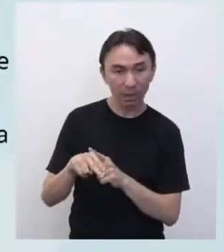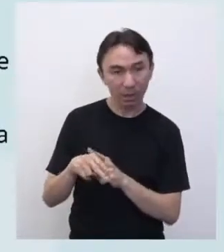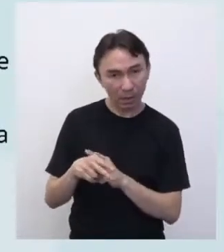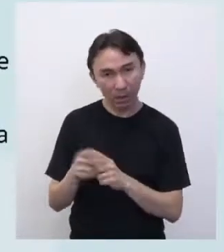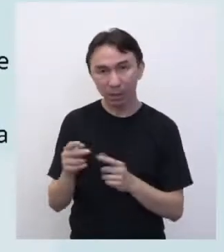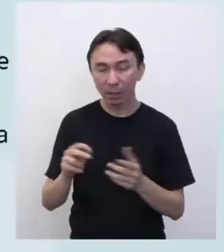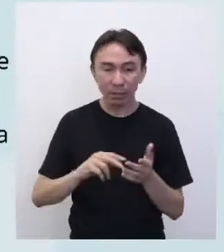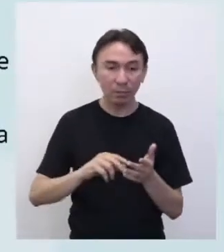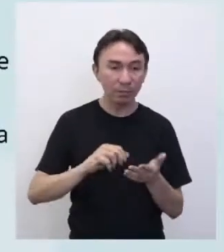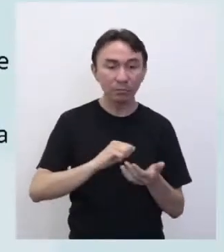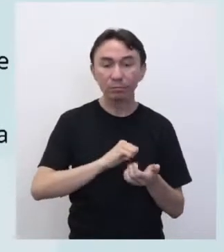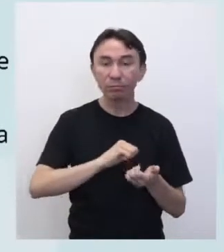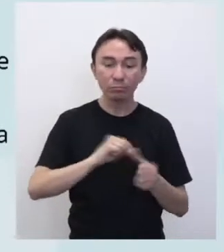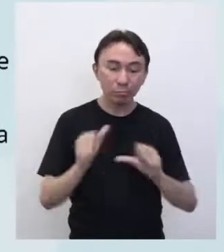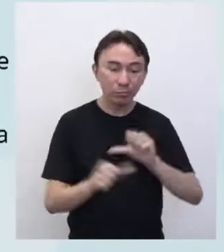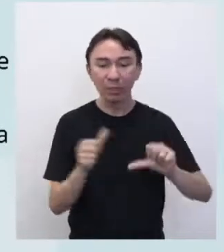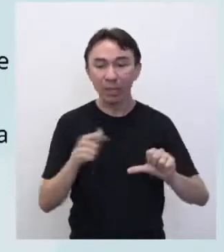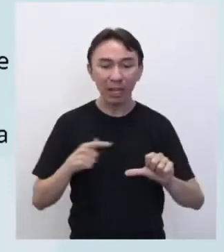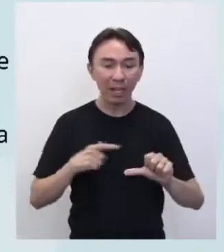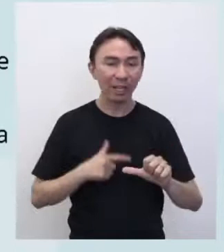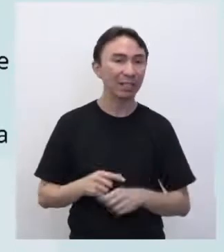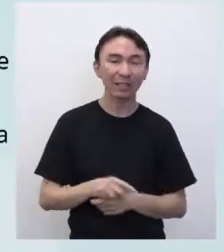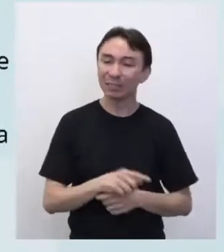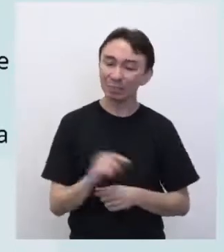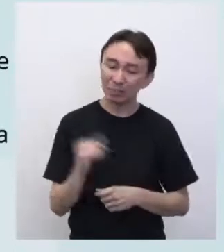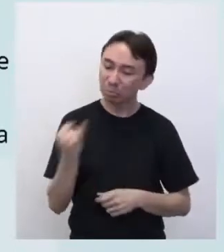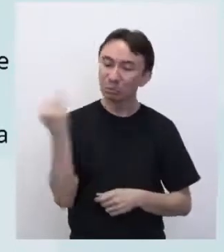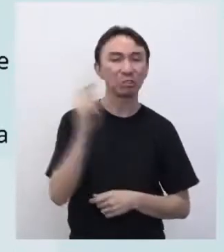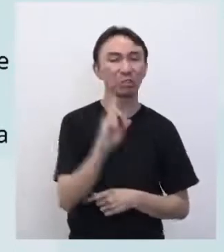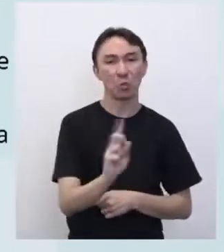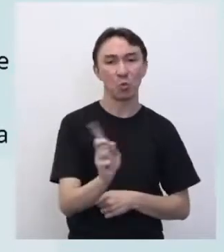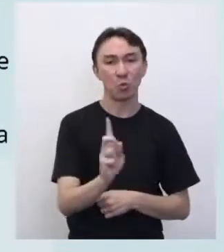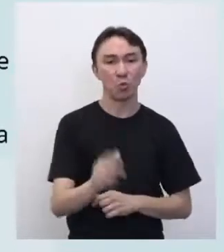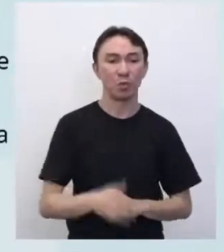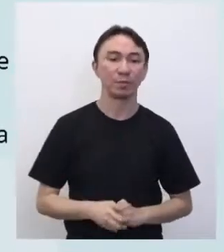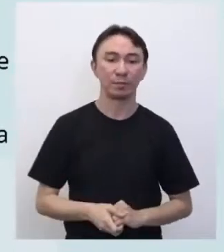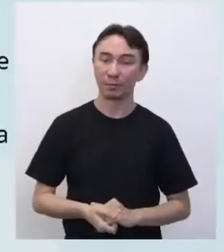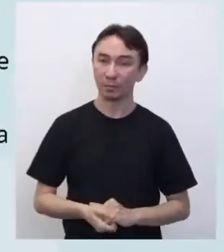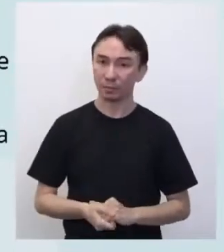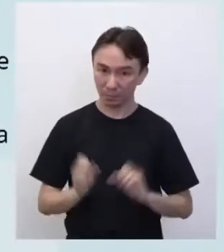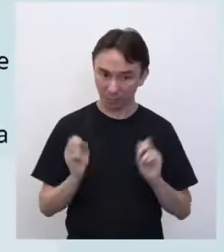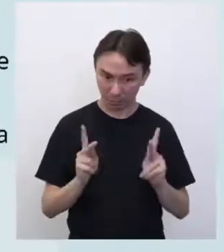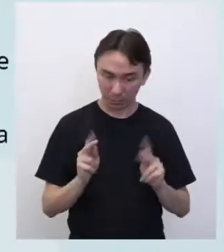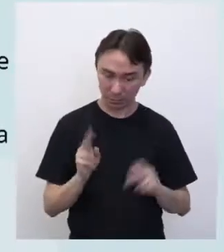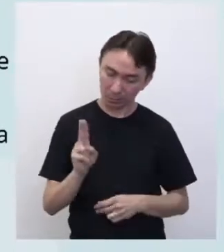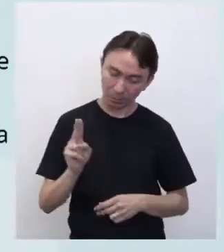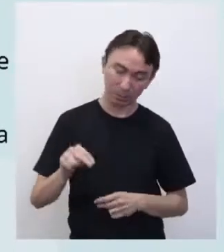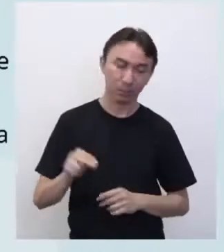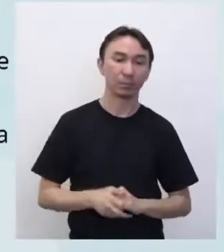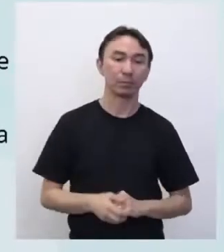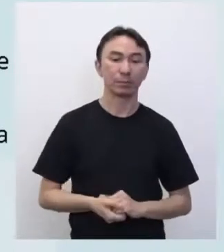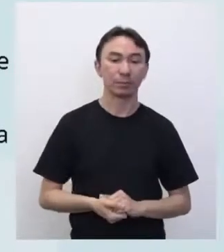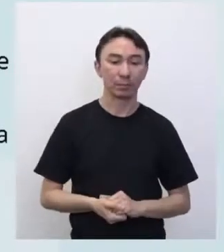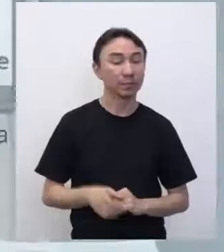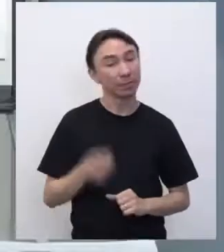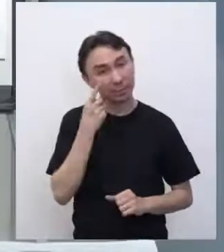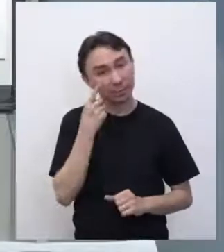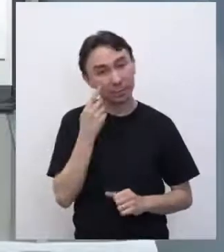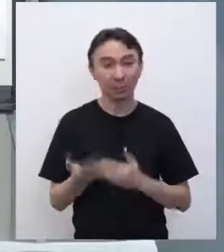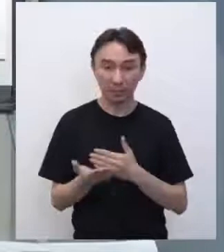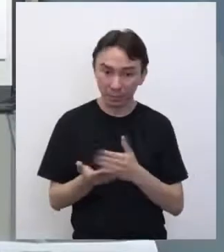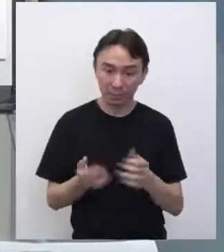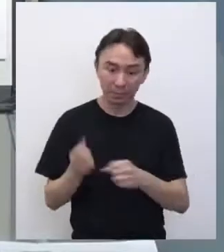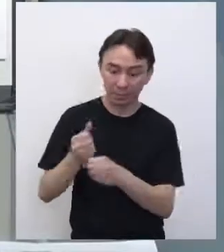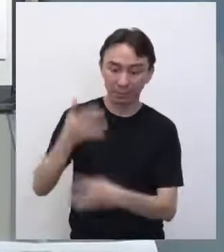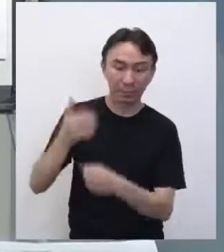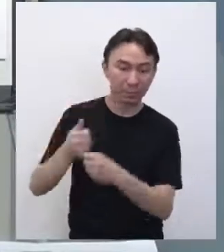transformei ela no negativo. Ela ficou unimportant, não importante. Tudo bem? Sim, tudo bem. Então, vamos lá para a primeira interação no chat.